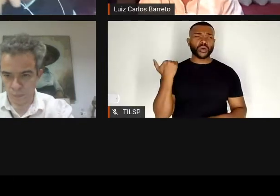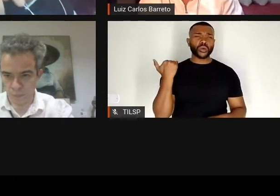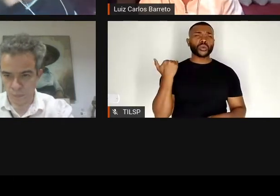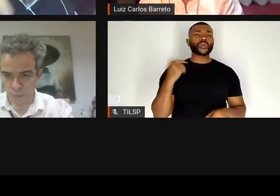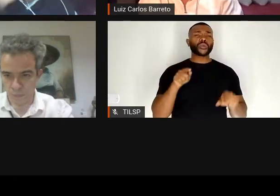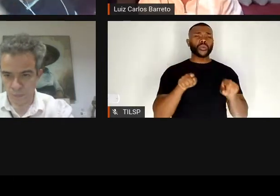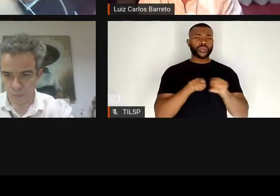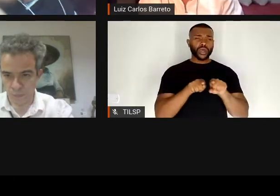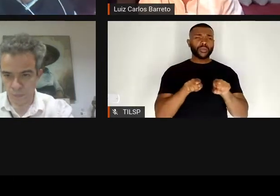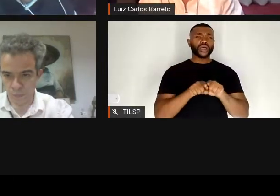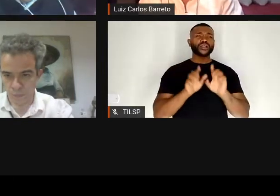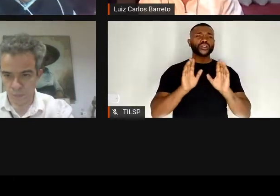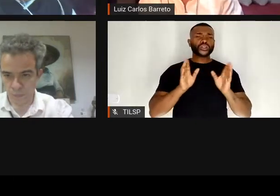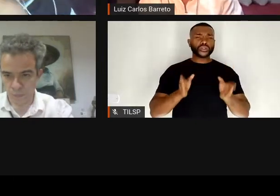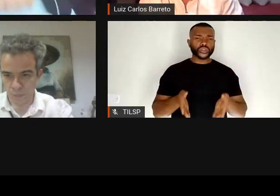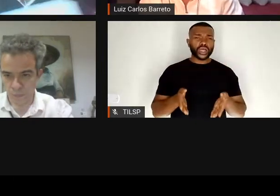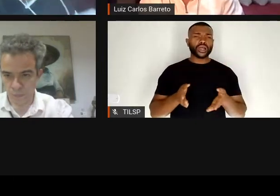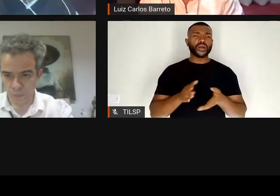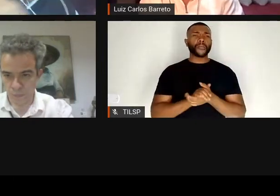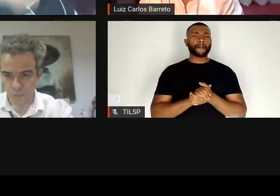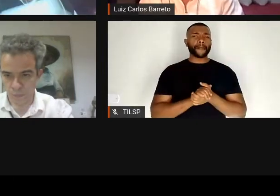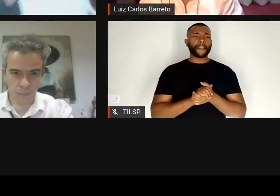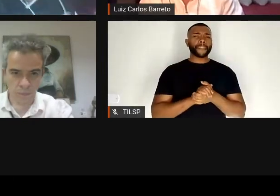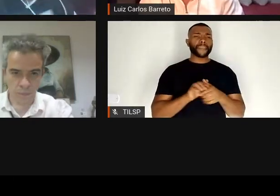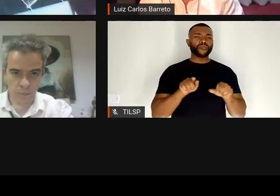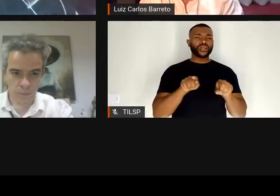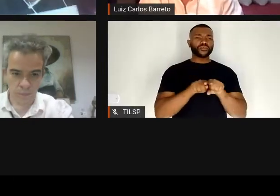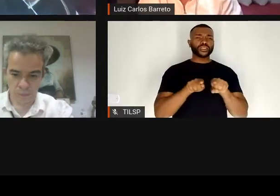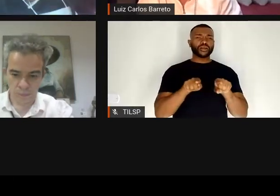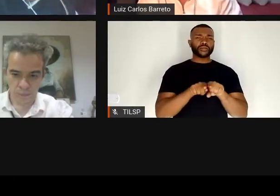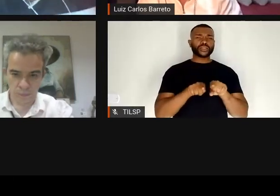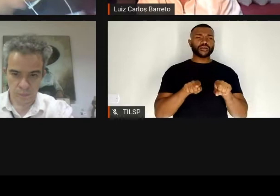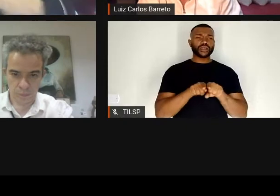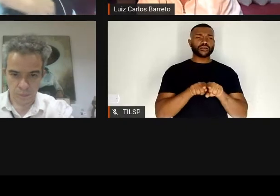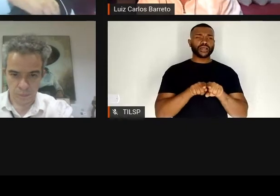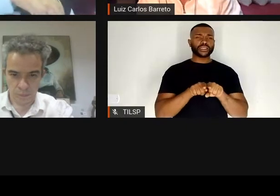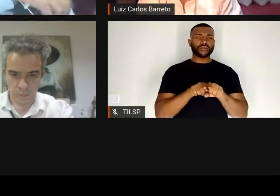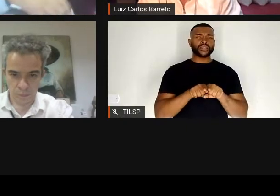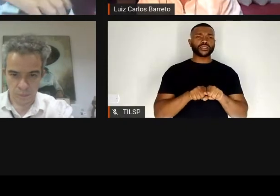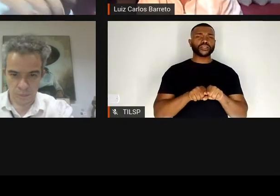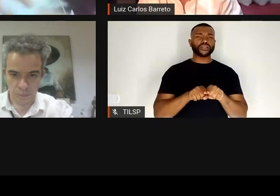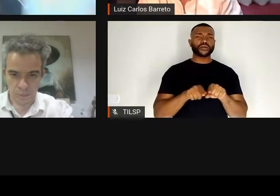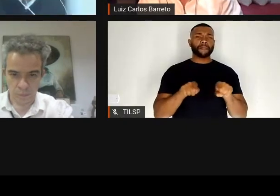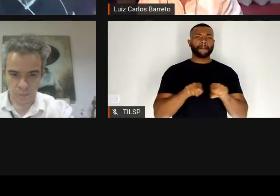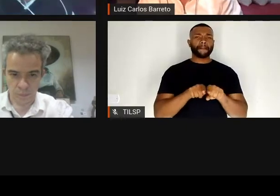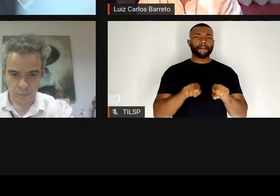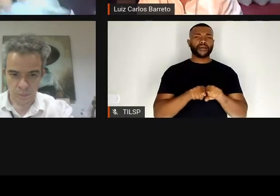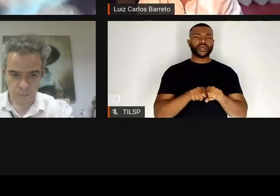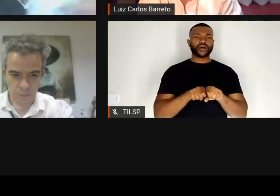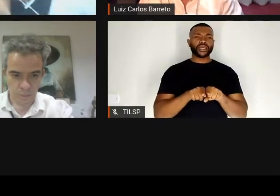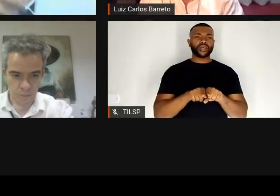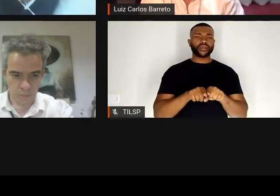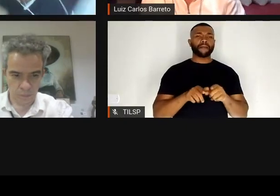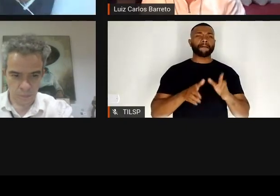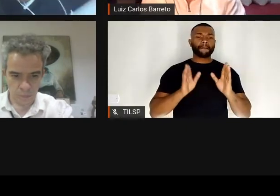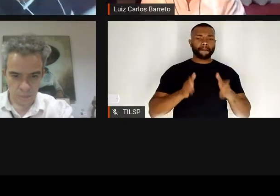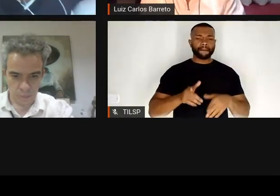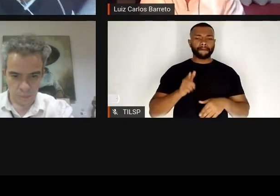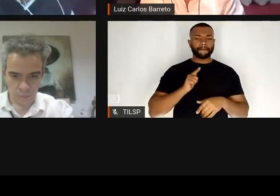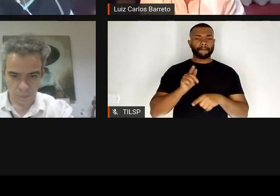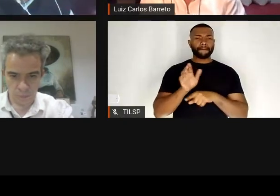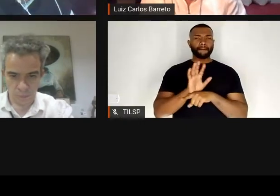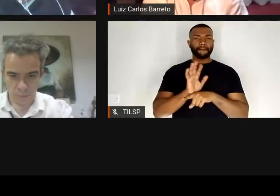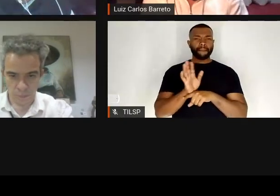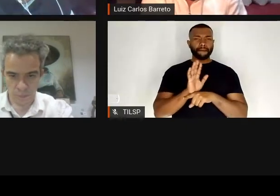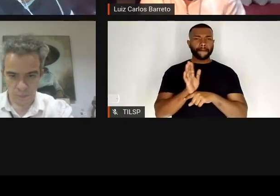120 da Rolleiflex, tirava o filme da Rolleiflex, jogava em cima do caixão. Foram dezenas de filmes jogados em